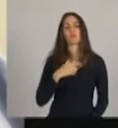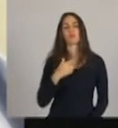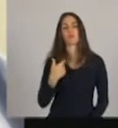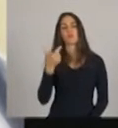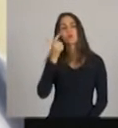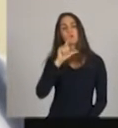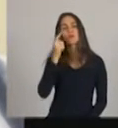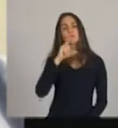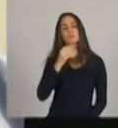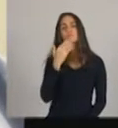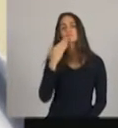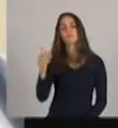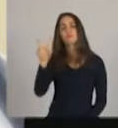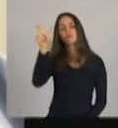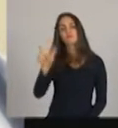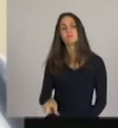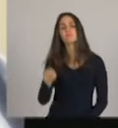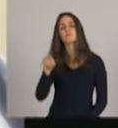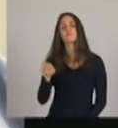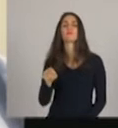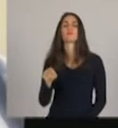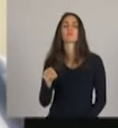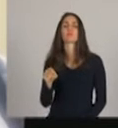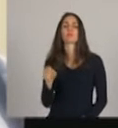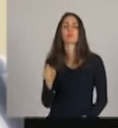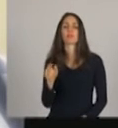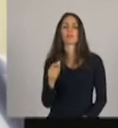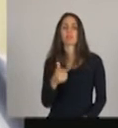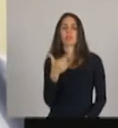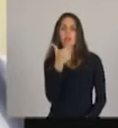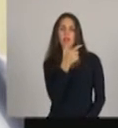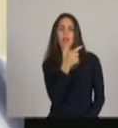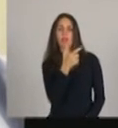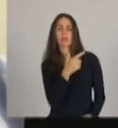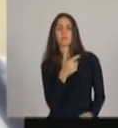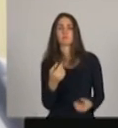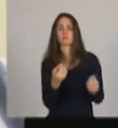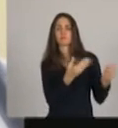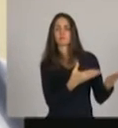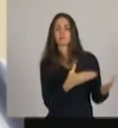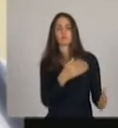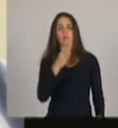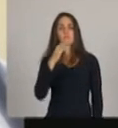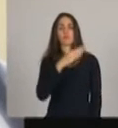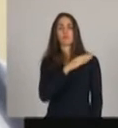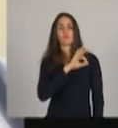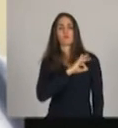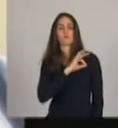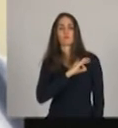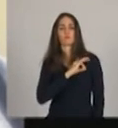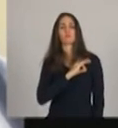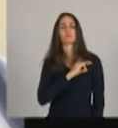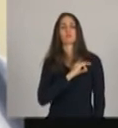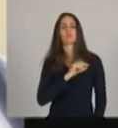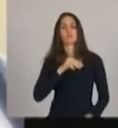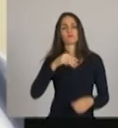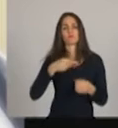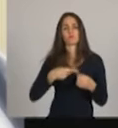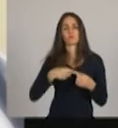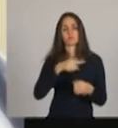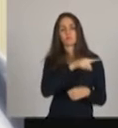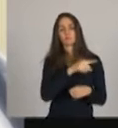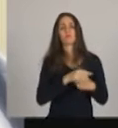nós fizemos a solicitação de algumas armas para a Guarda Municipal da cidade da Serra. E